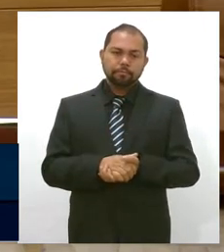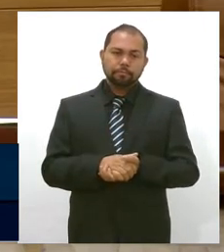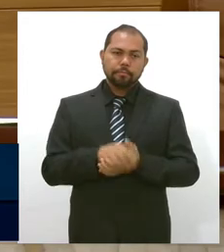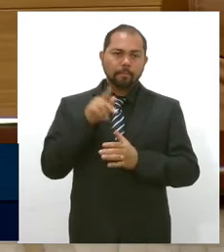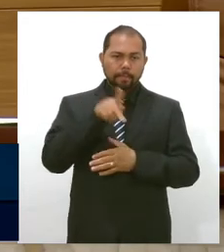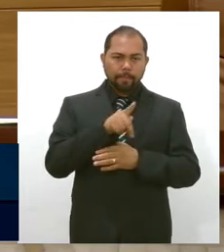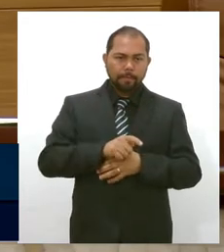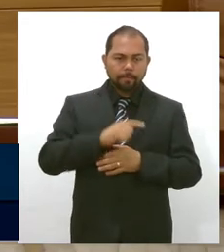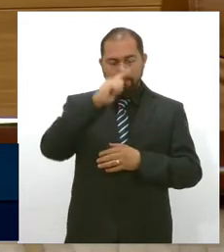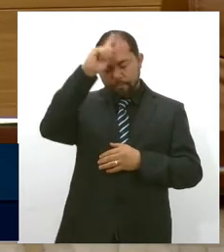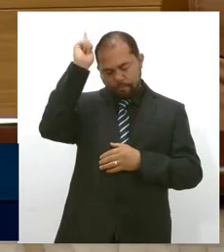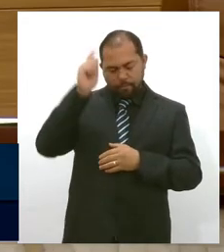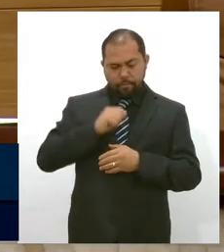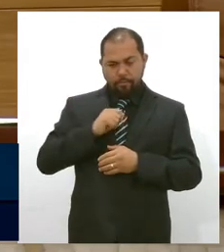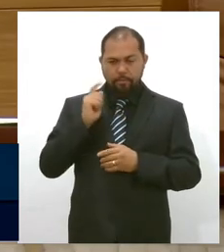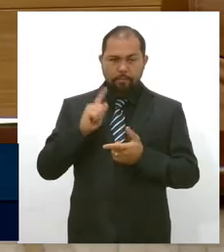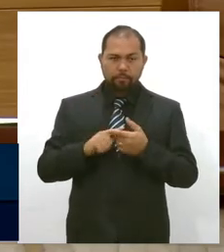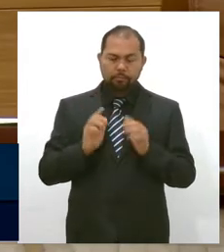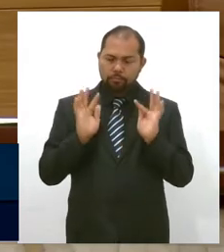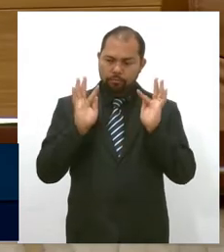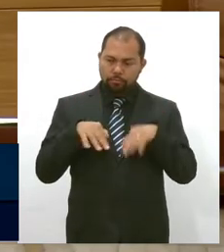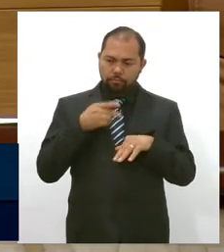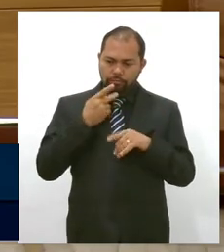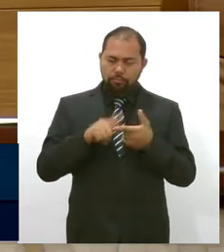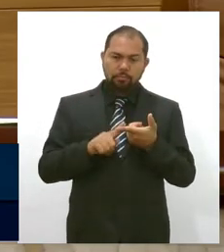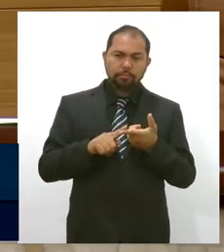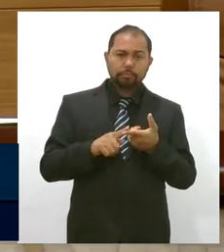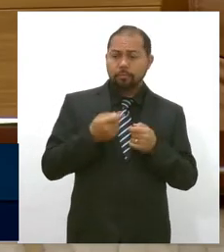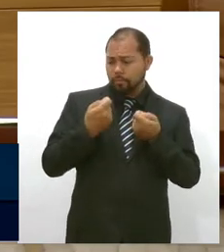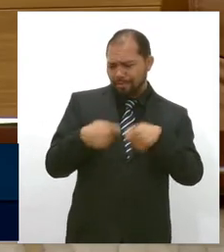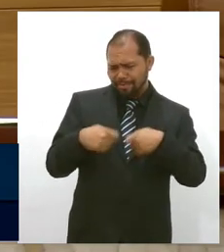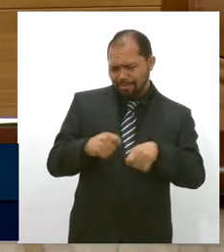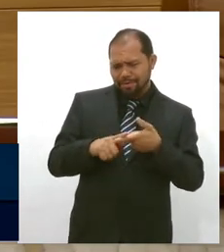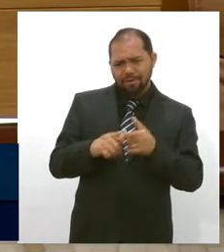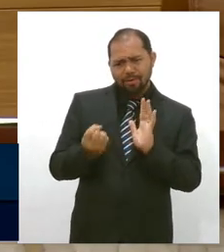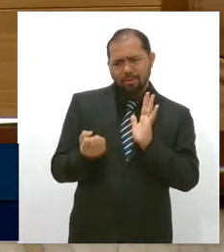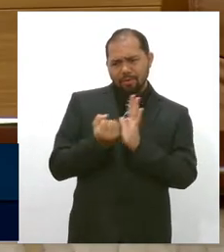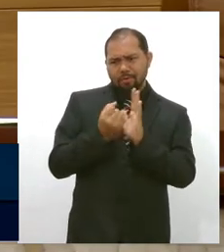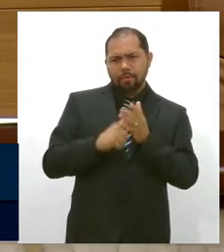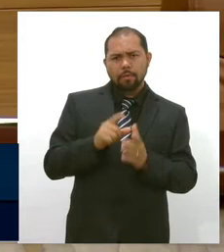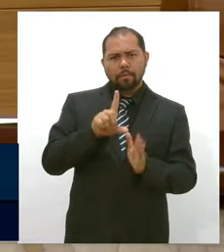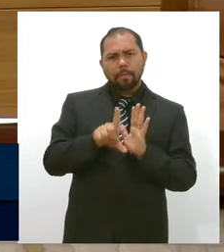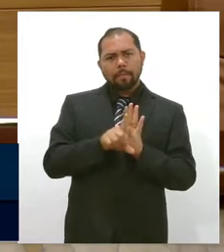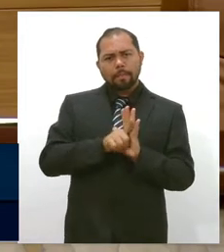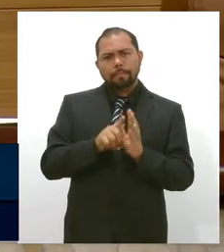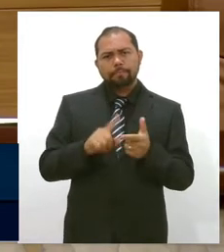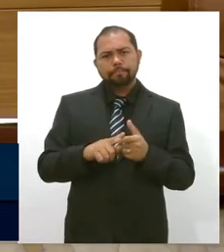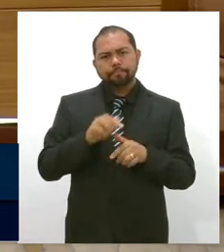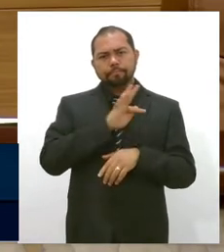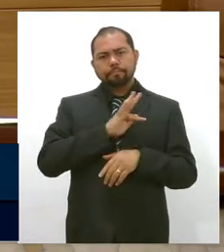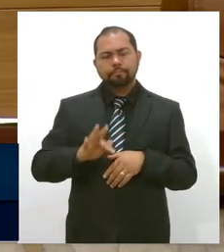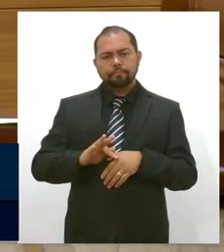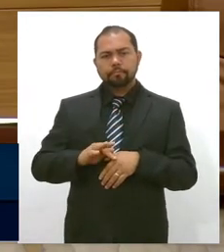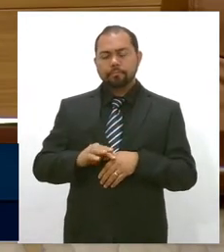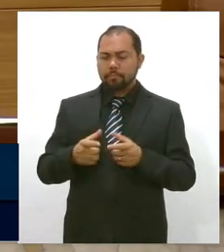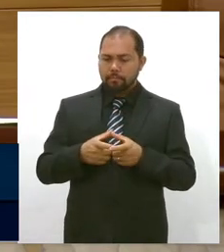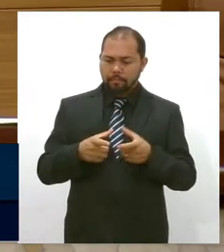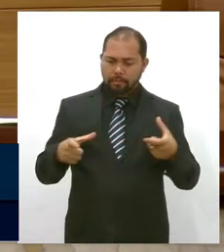considerações finais, disse que é preciso oficializar a Lei Federal e aumentar a introdução de